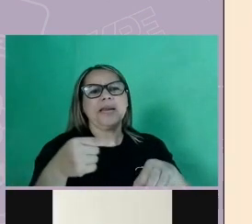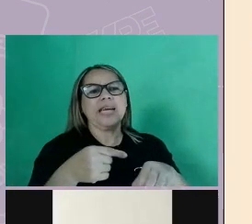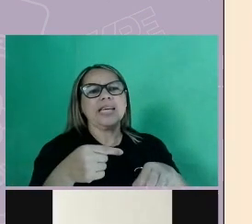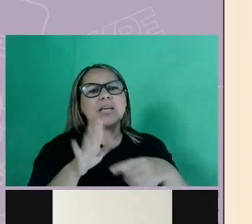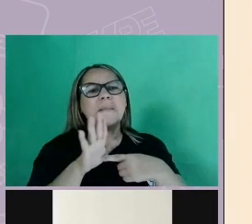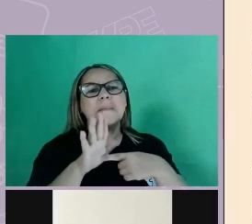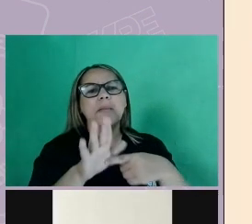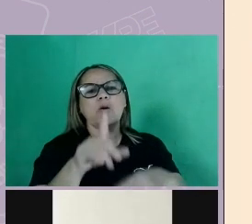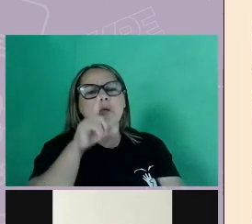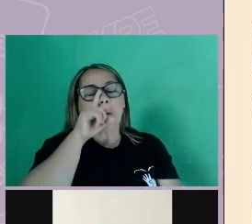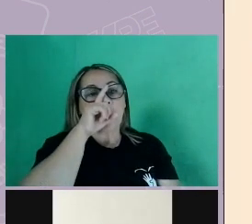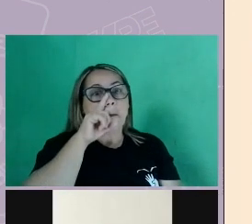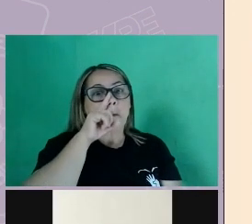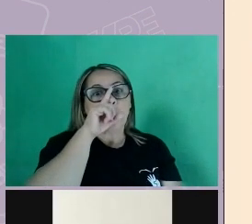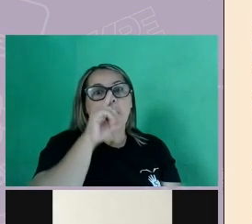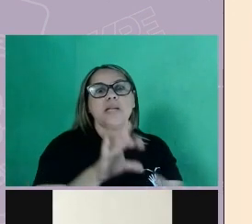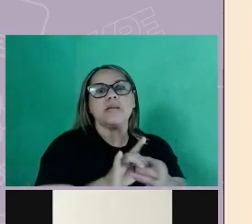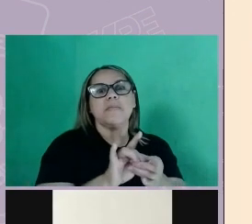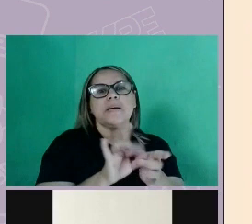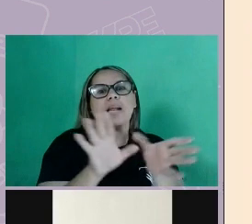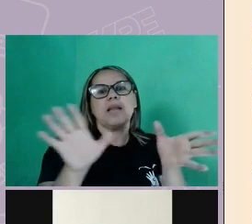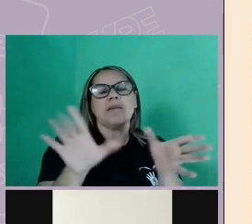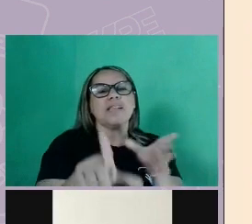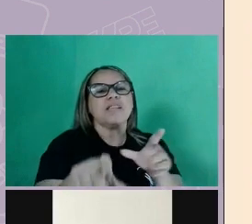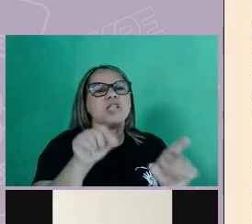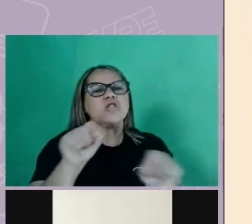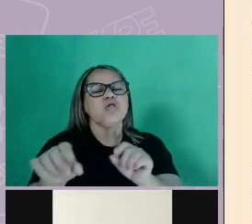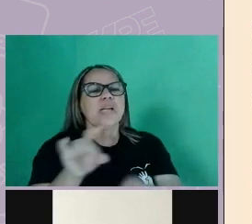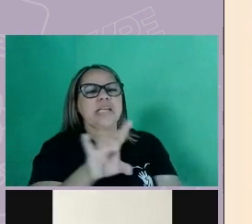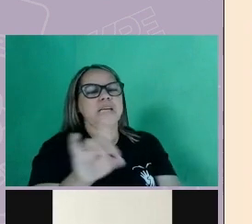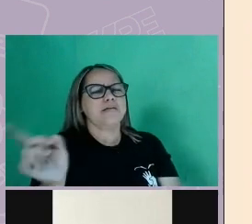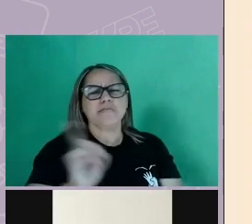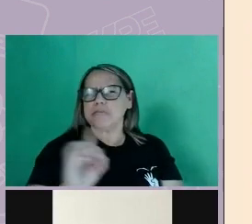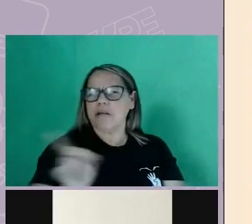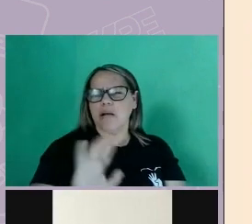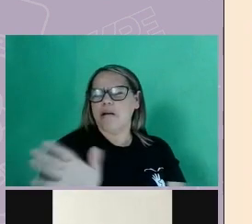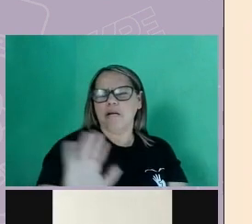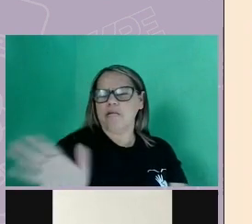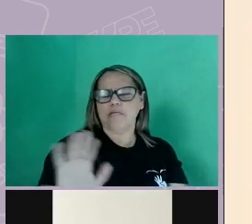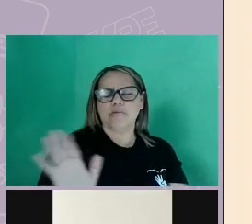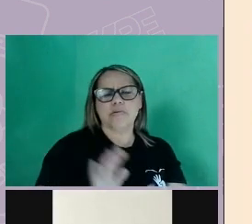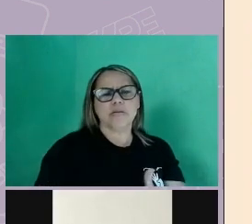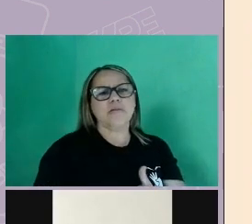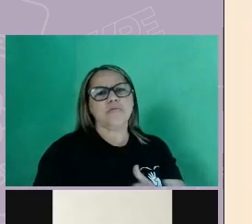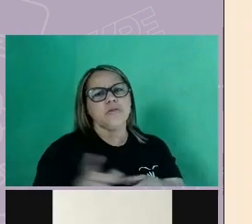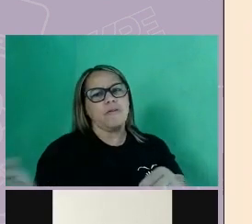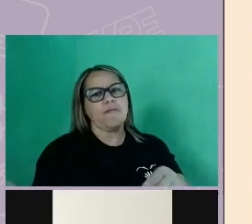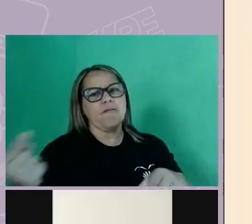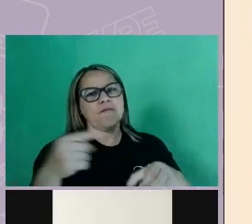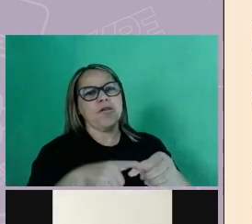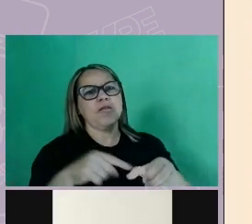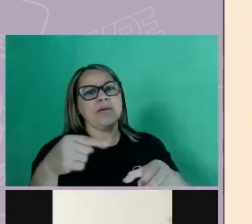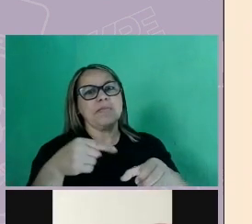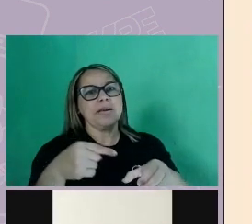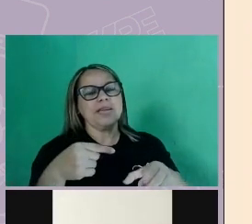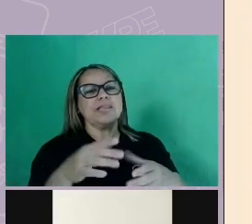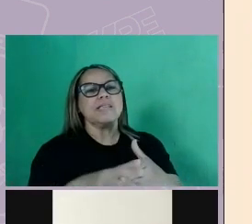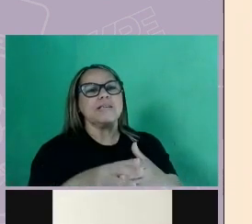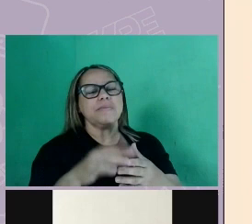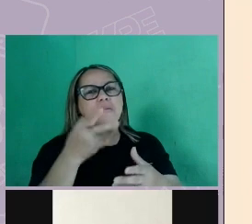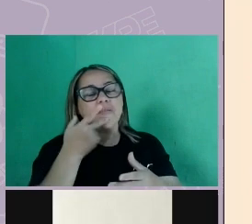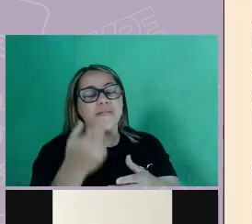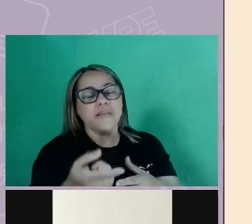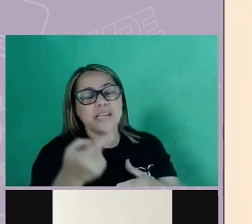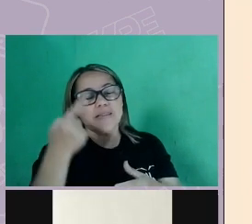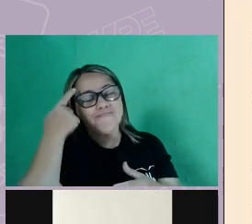perigo para a liberdade de escolha de cada um não é do contrário ele volta para a caverna para trazer a eliminação do pensamento